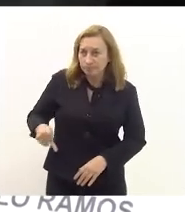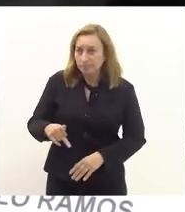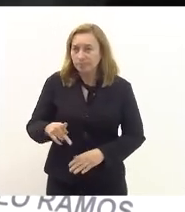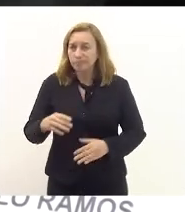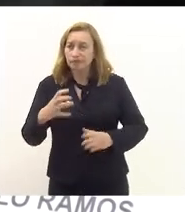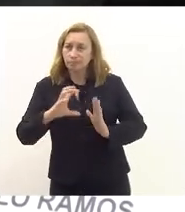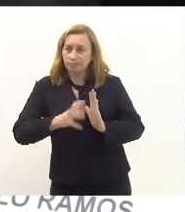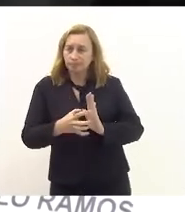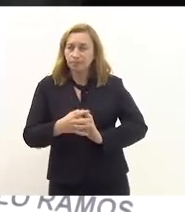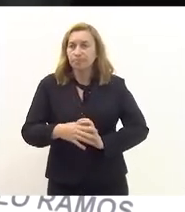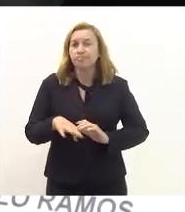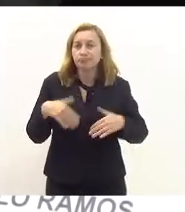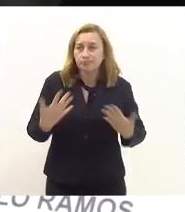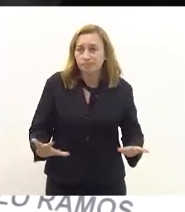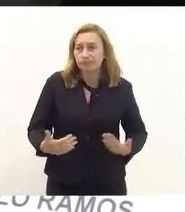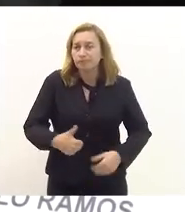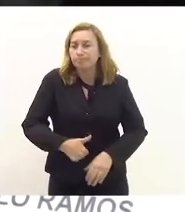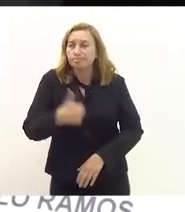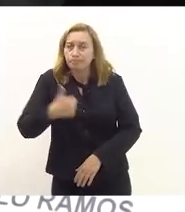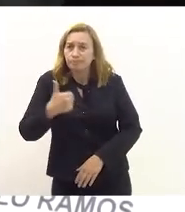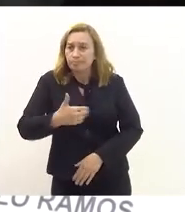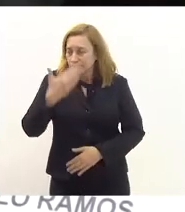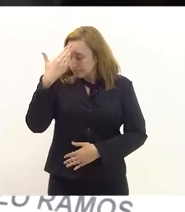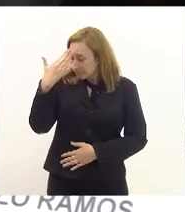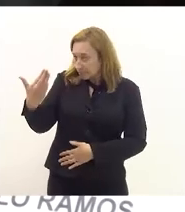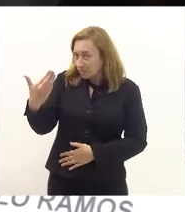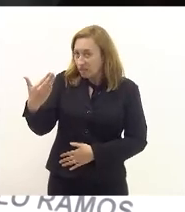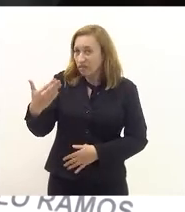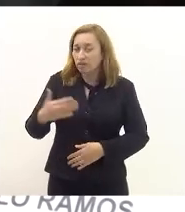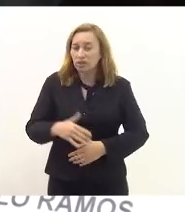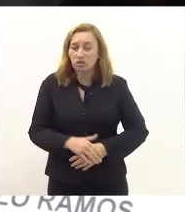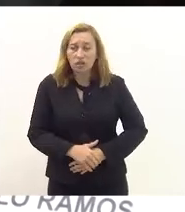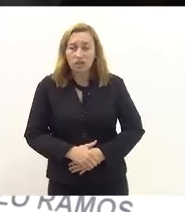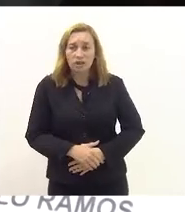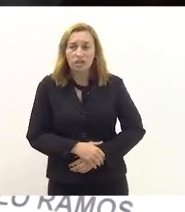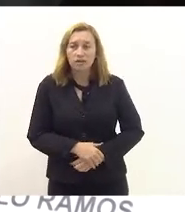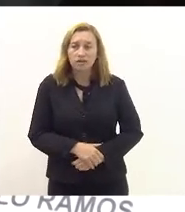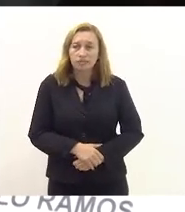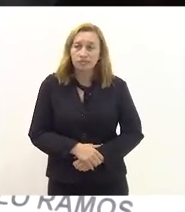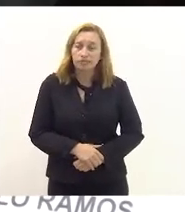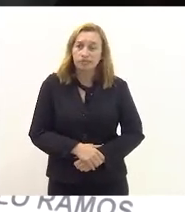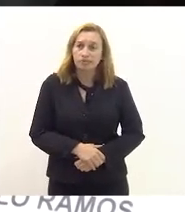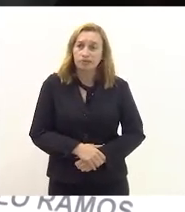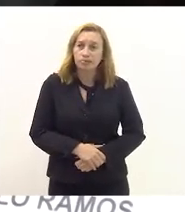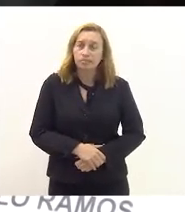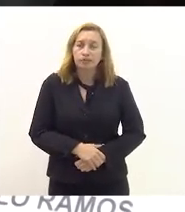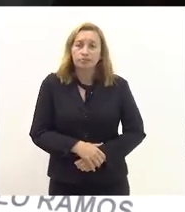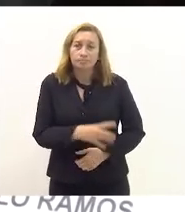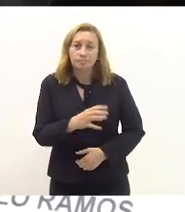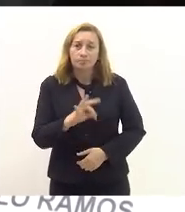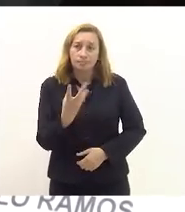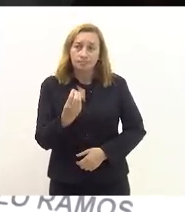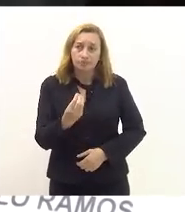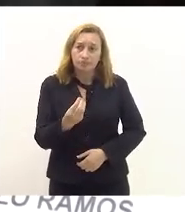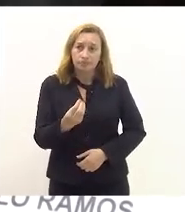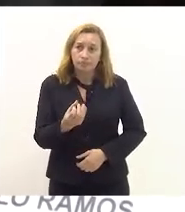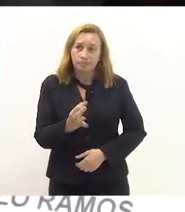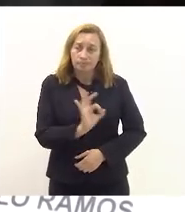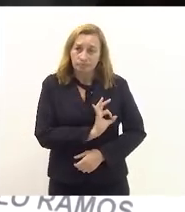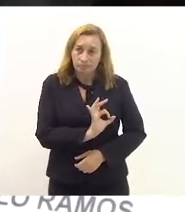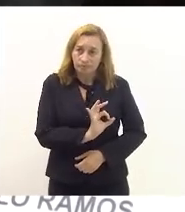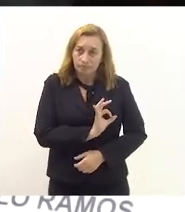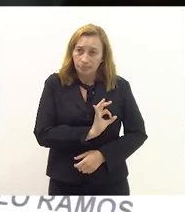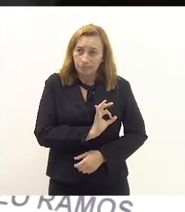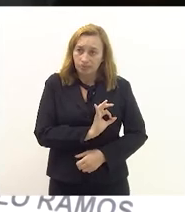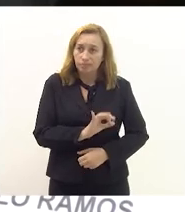partido. Então, em primeiro lugar, eu queria agradecer a deputada Marta Rocha por ter me convidado para essa sessão, para